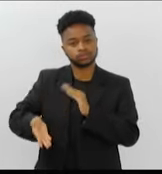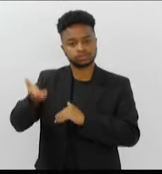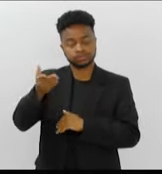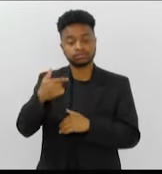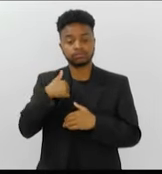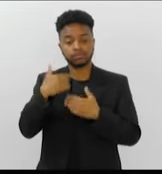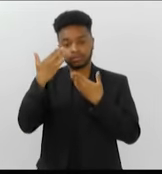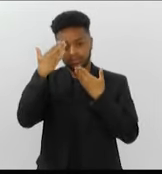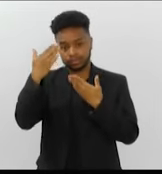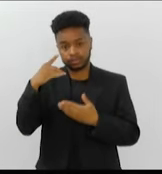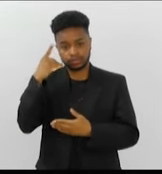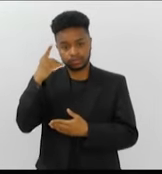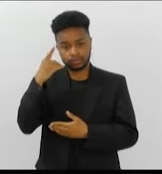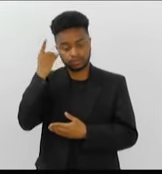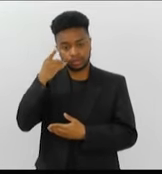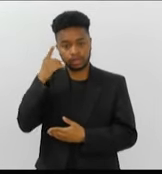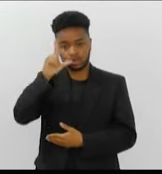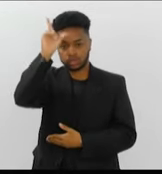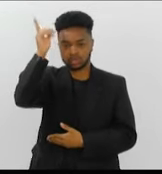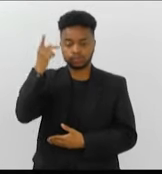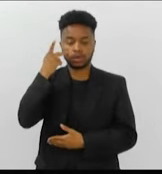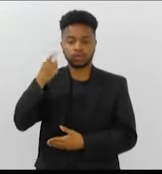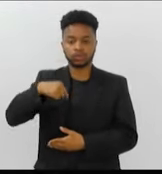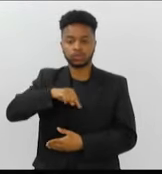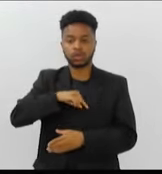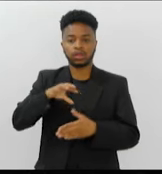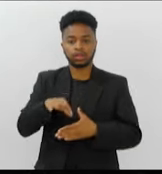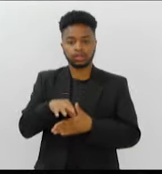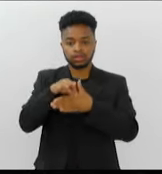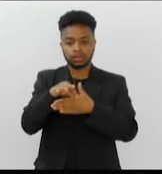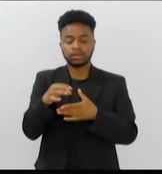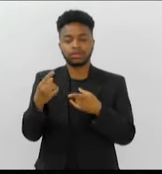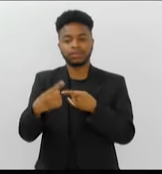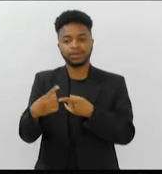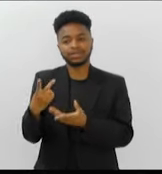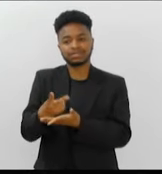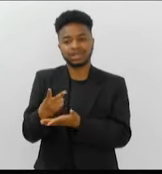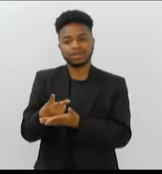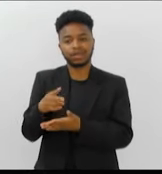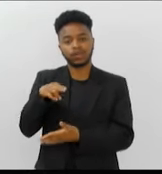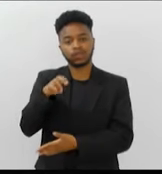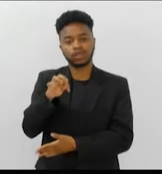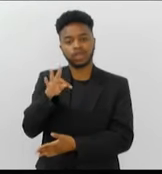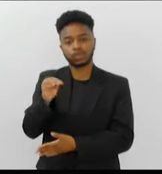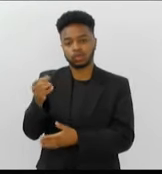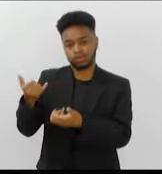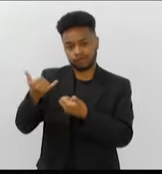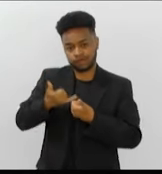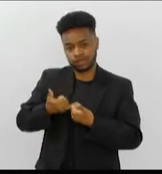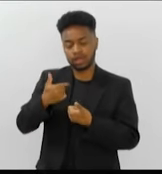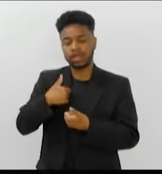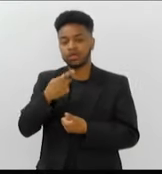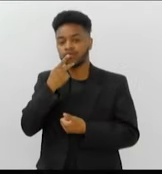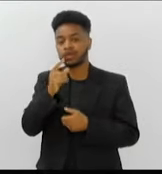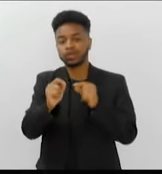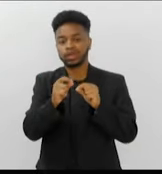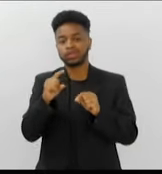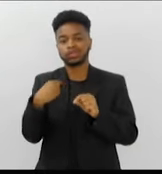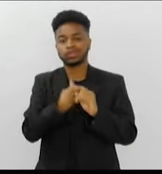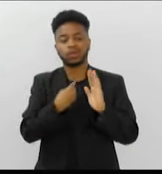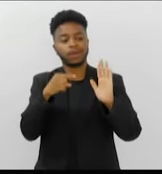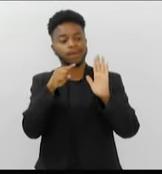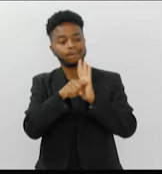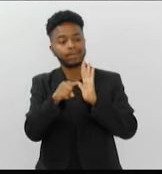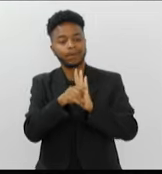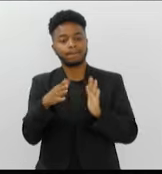também ao deputado Luiz Paulo, nosso líder, que vira e mexe quando o Neto me fala sobre isso, eu falo, vamos consultar o